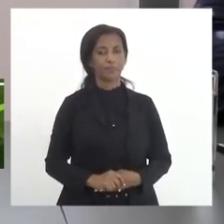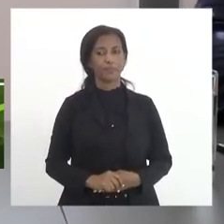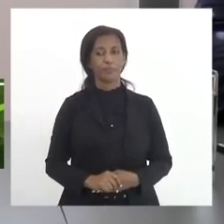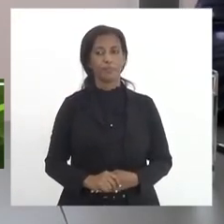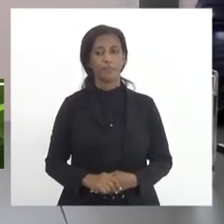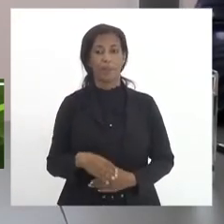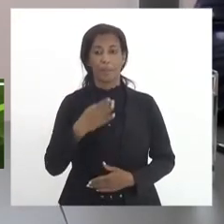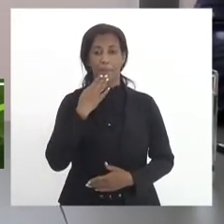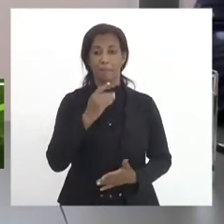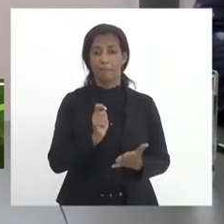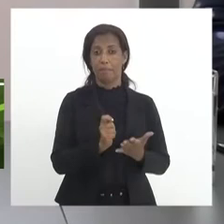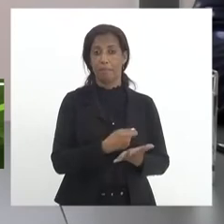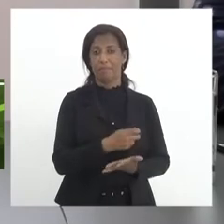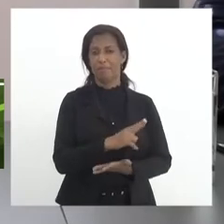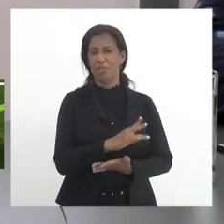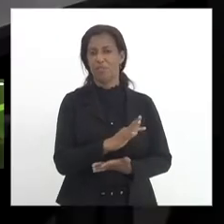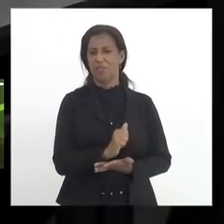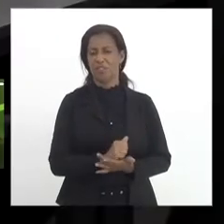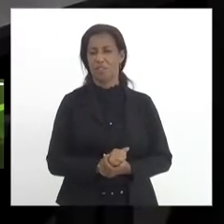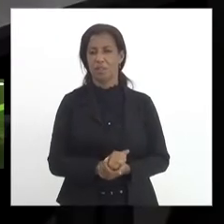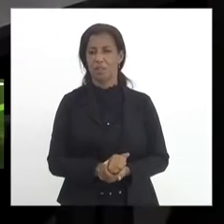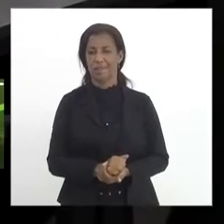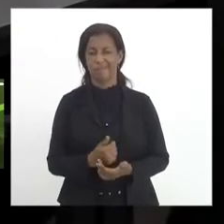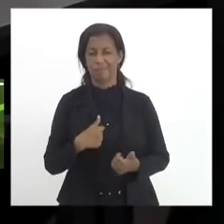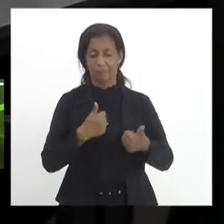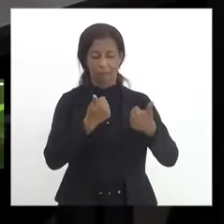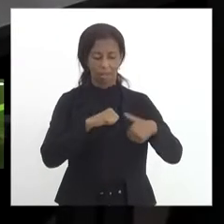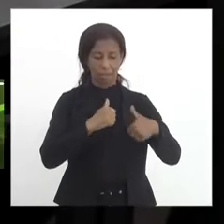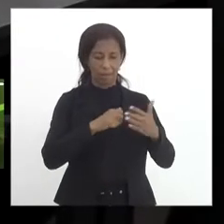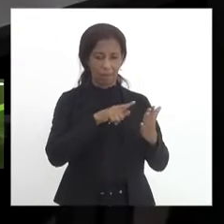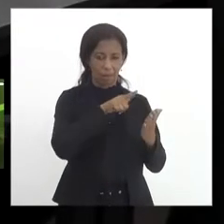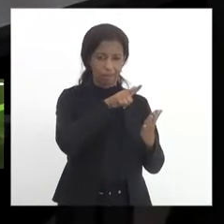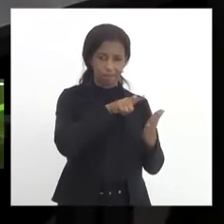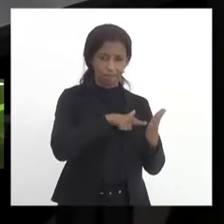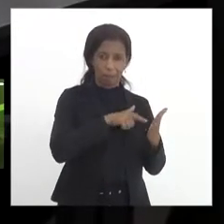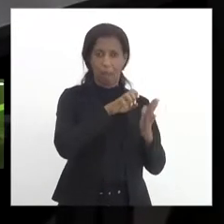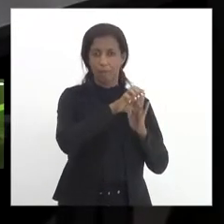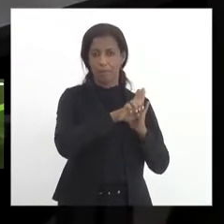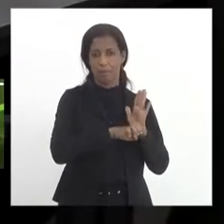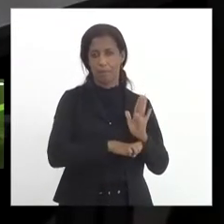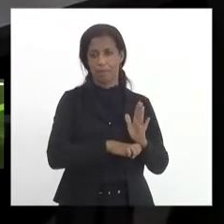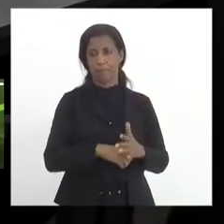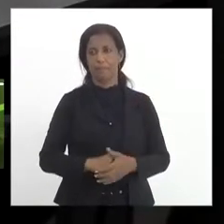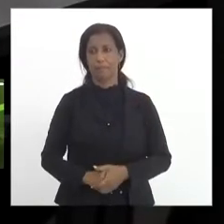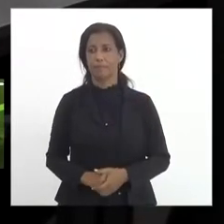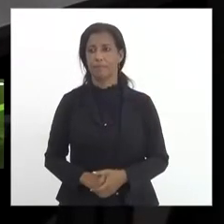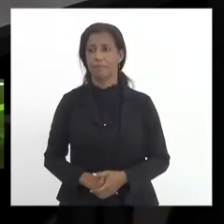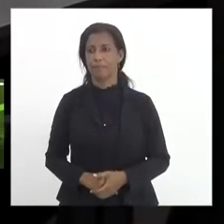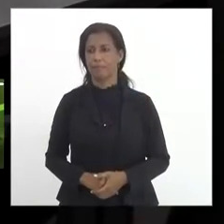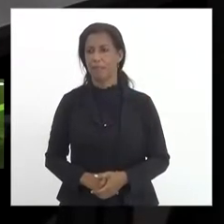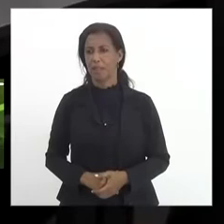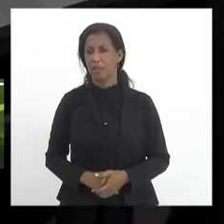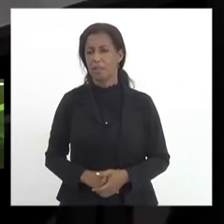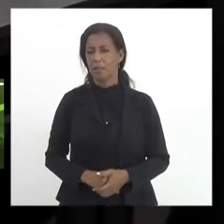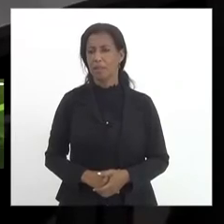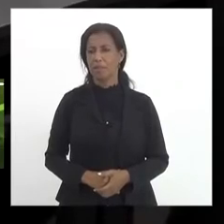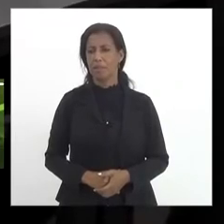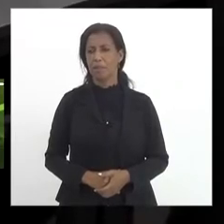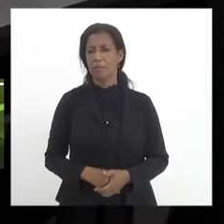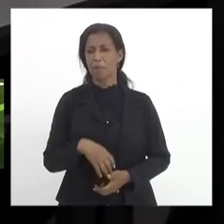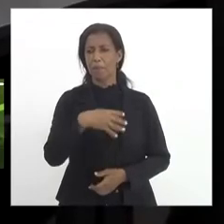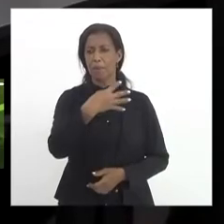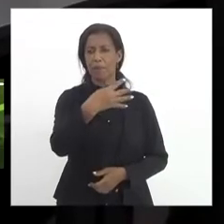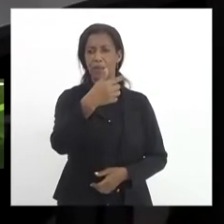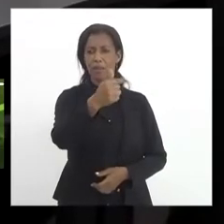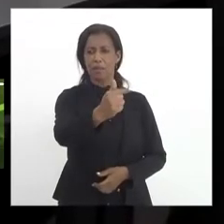Eu vou pedir vista, deputado Rodrigo Marinho, para... Eu quero fazer uma análise melhor das emendas. Vistas.